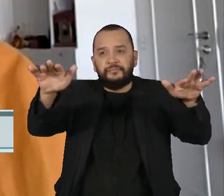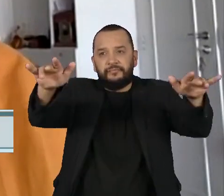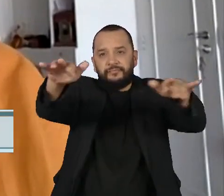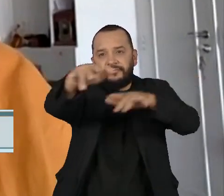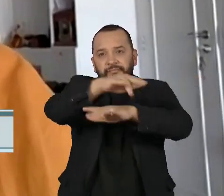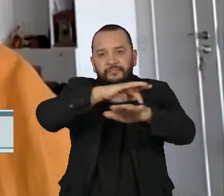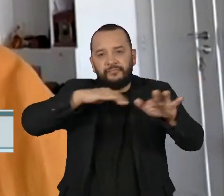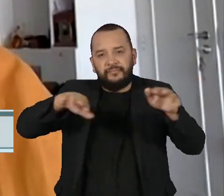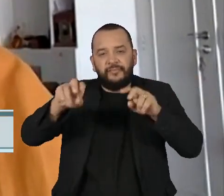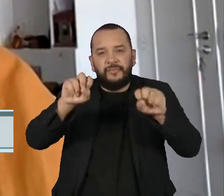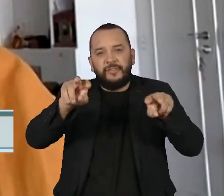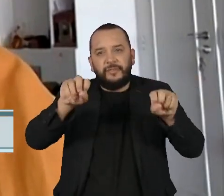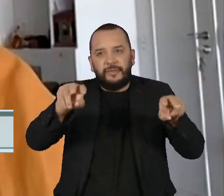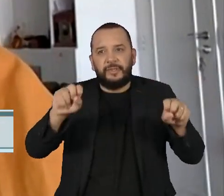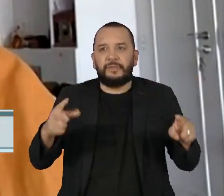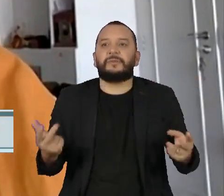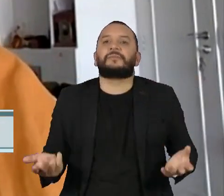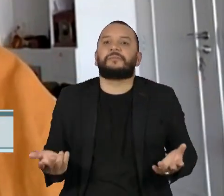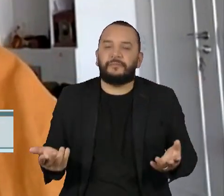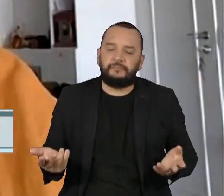né? Então, isso